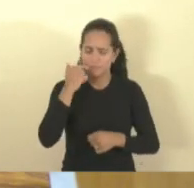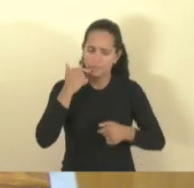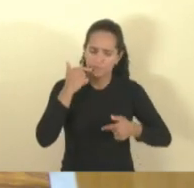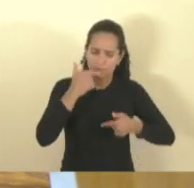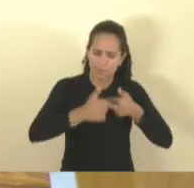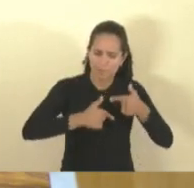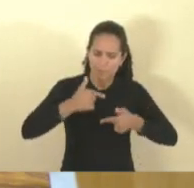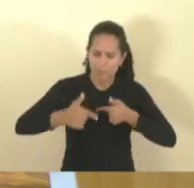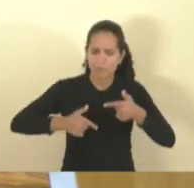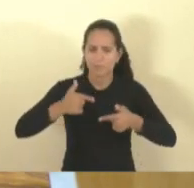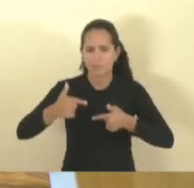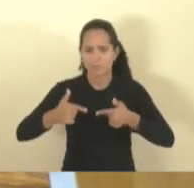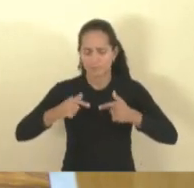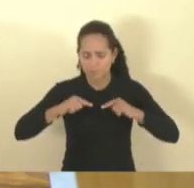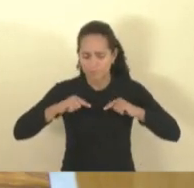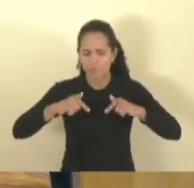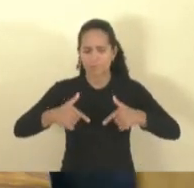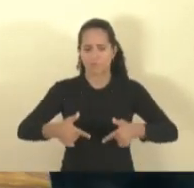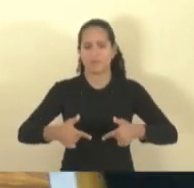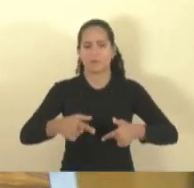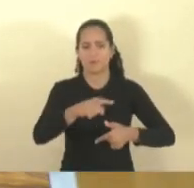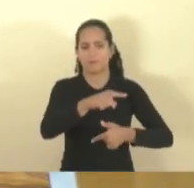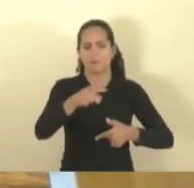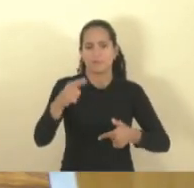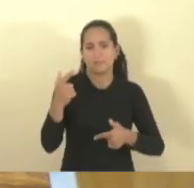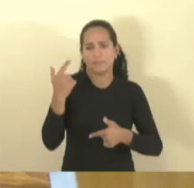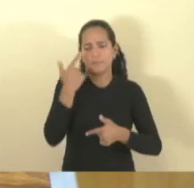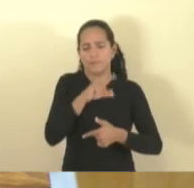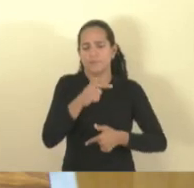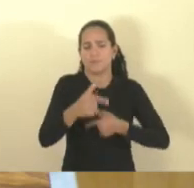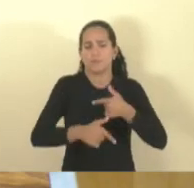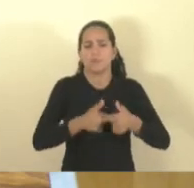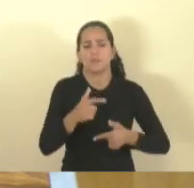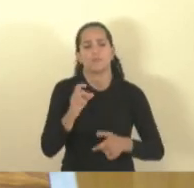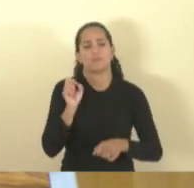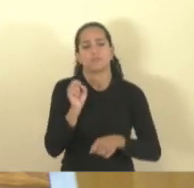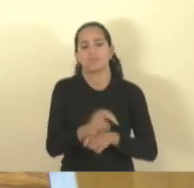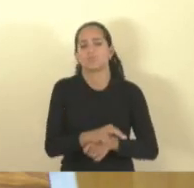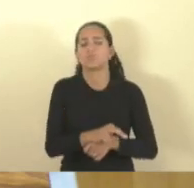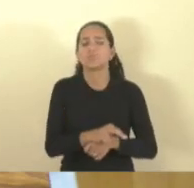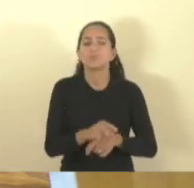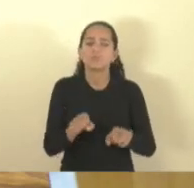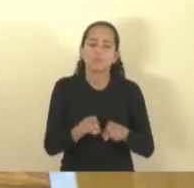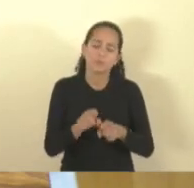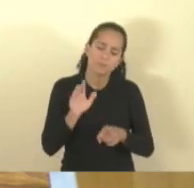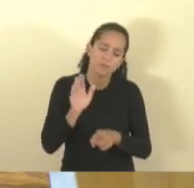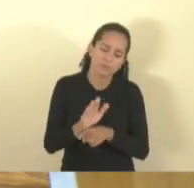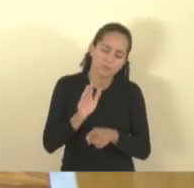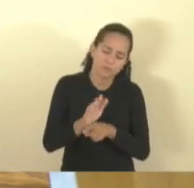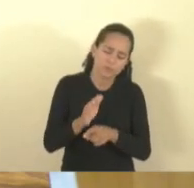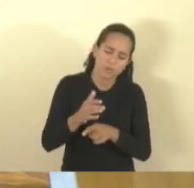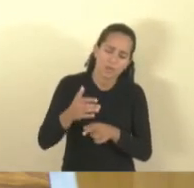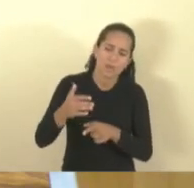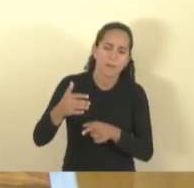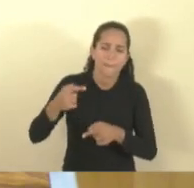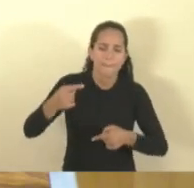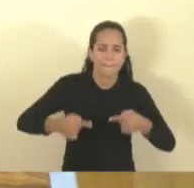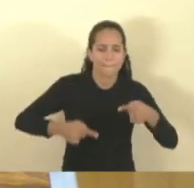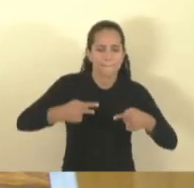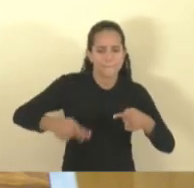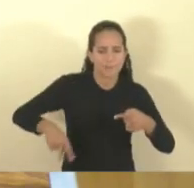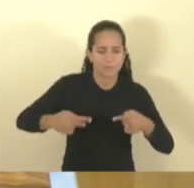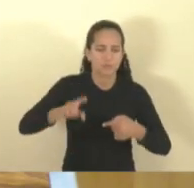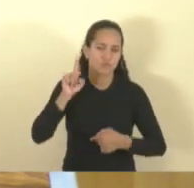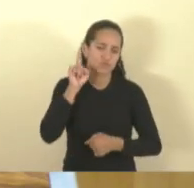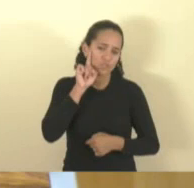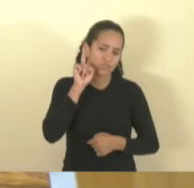para estar na posição que está, para desenvolver e ajudar nas políticas públicas, na construção dessas políticas públicas no seu dia a